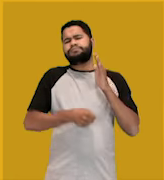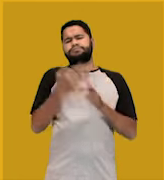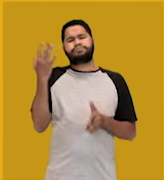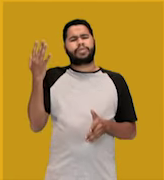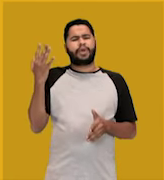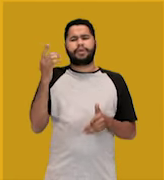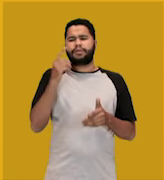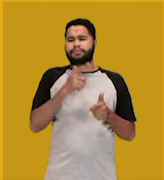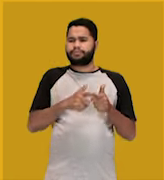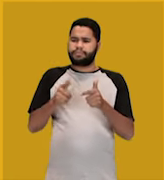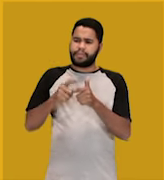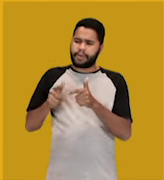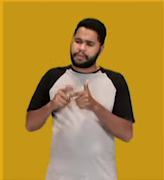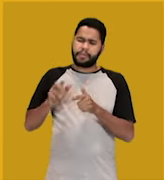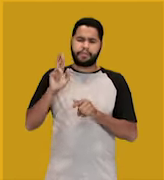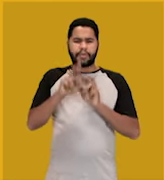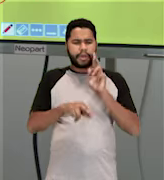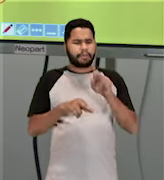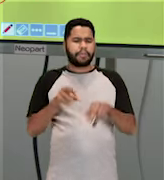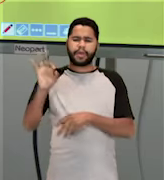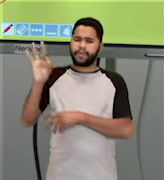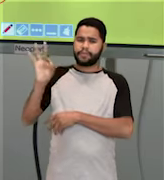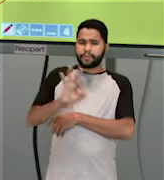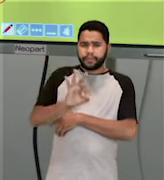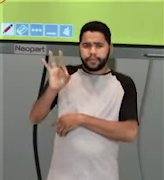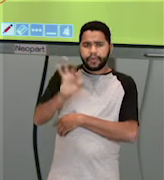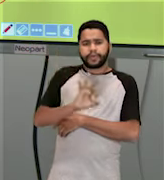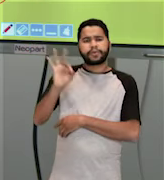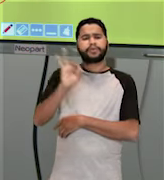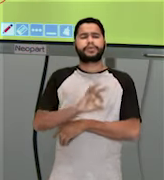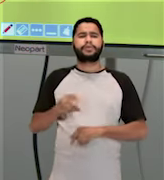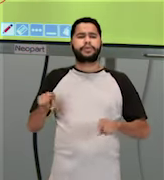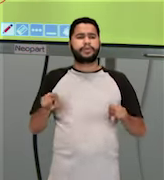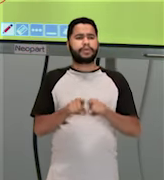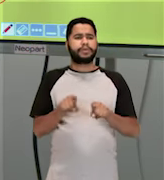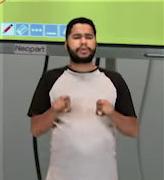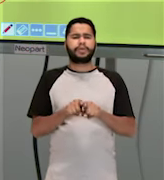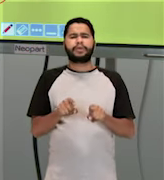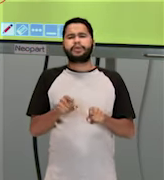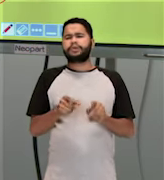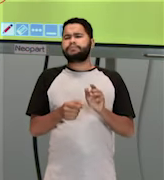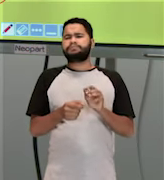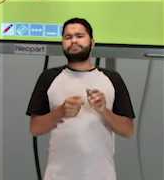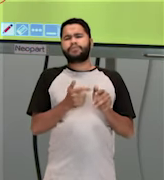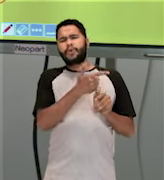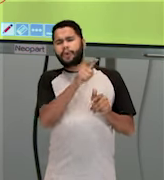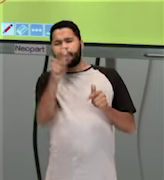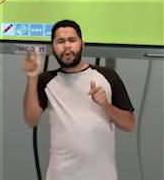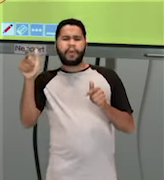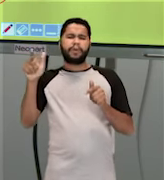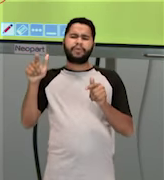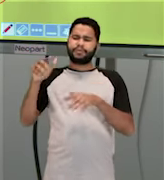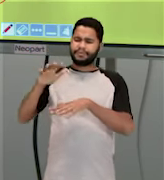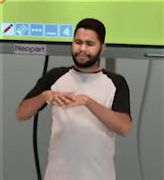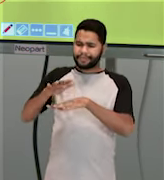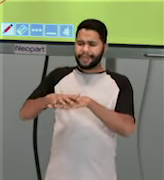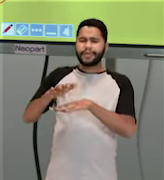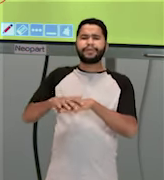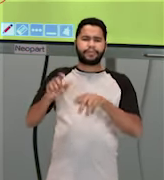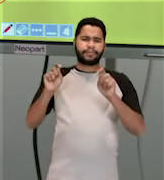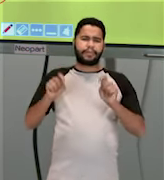problemas, a questão de porcentagem, a questão de vários outros problemas envolvendo a matemática podem